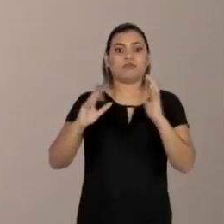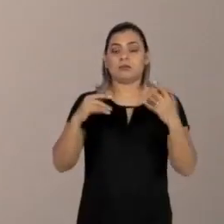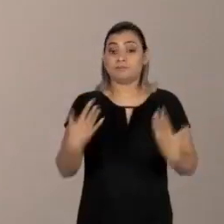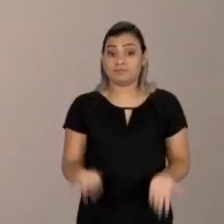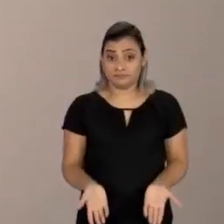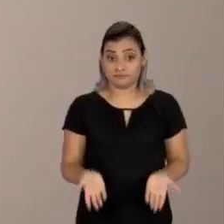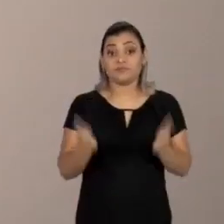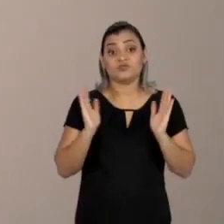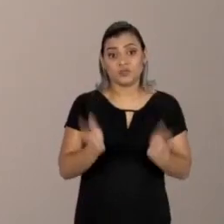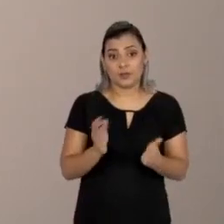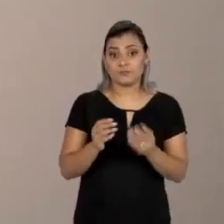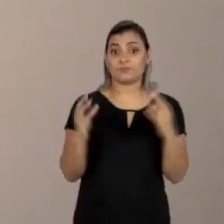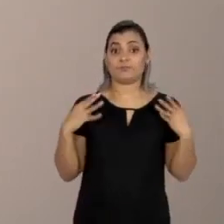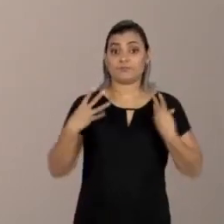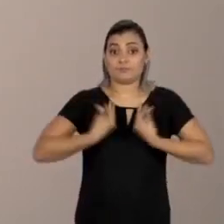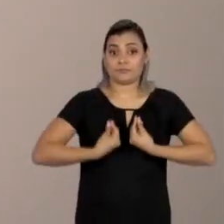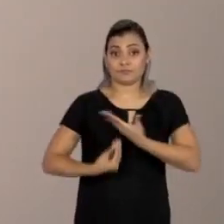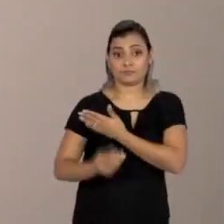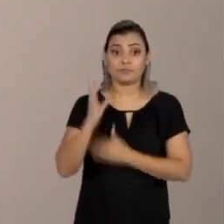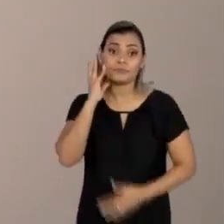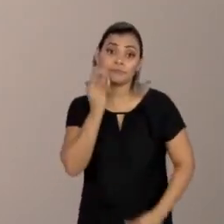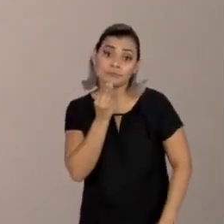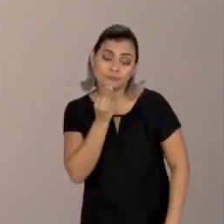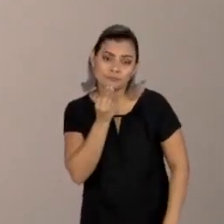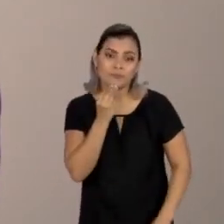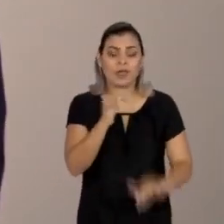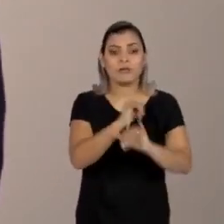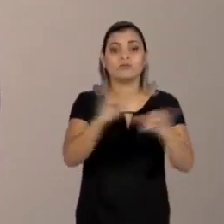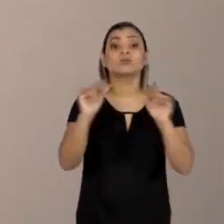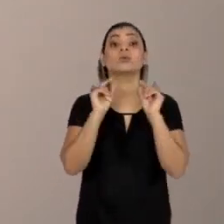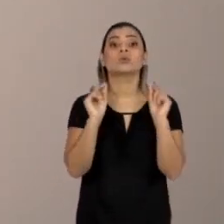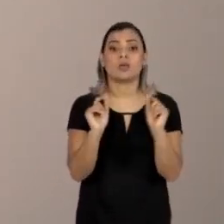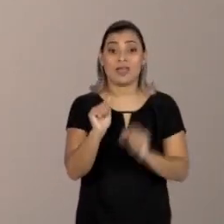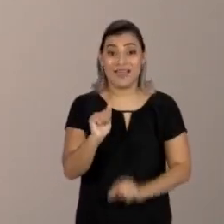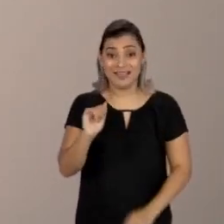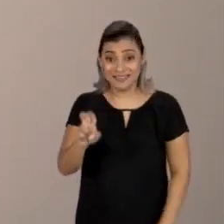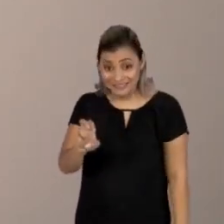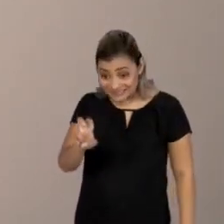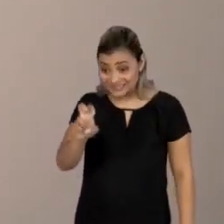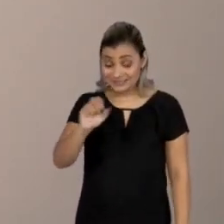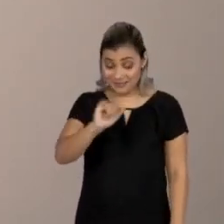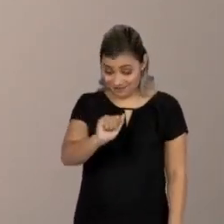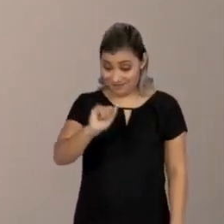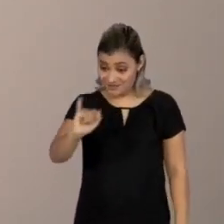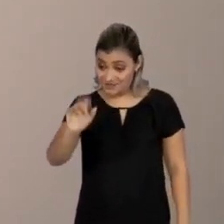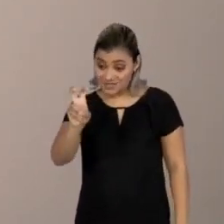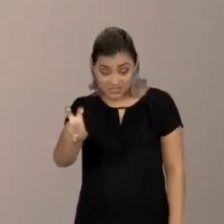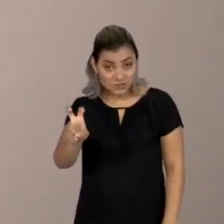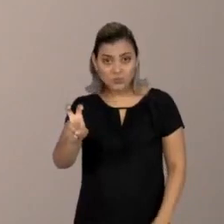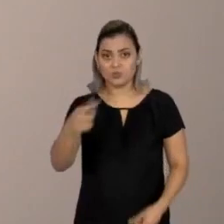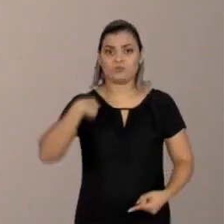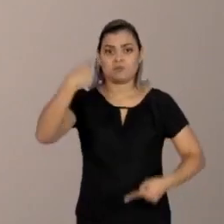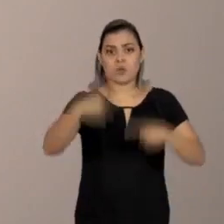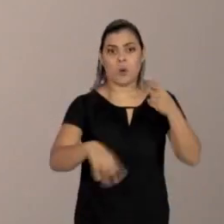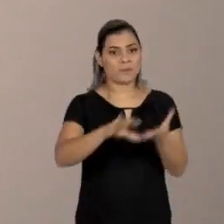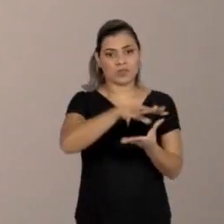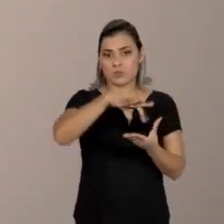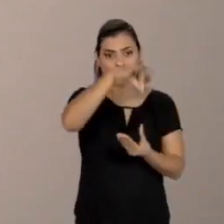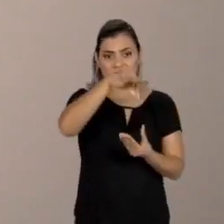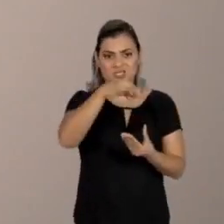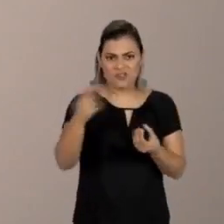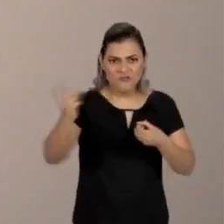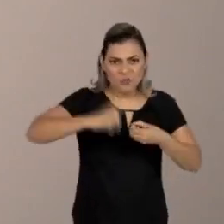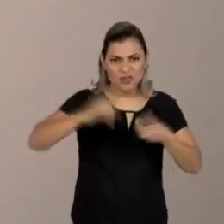O presidente do Supremo Tribunal Federal, Dias Toffoli, declarou que o AI-5 é incompatível com a democracia e que não